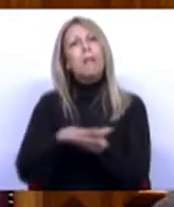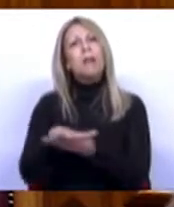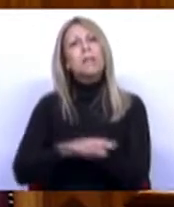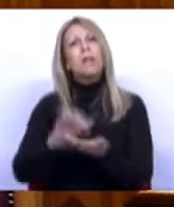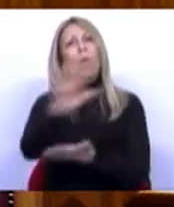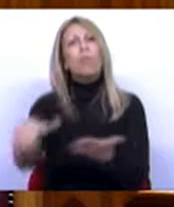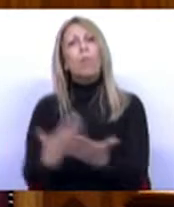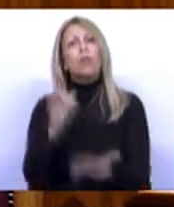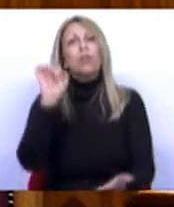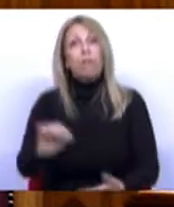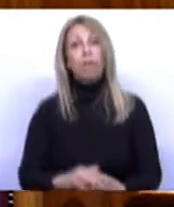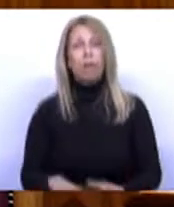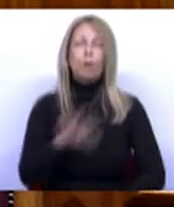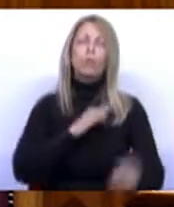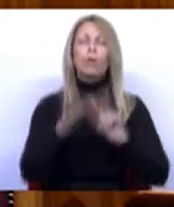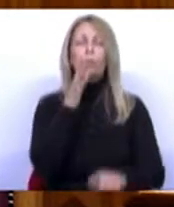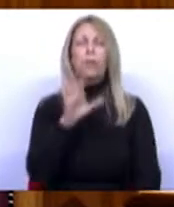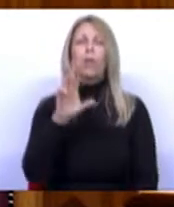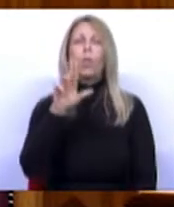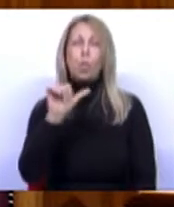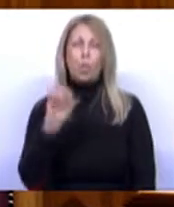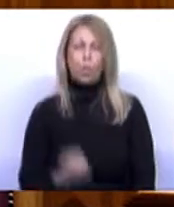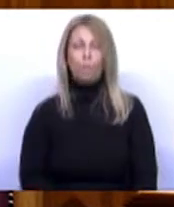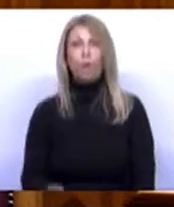propostas. E ao Sr. Deputado o Carneiro. O Sr. Deputado